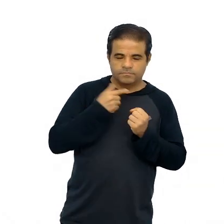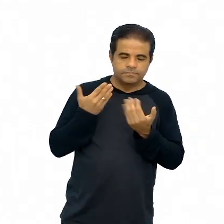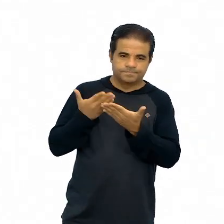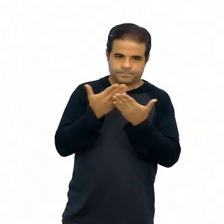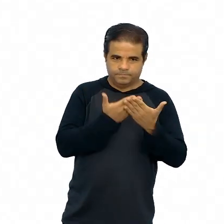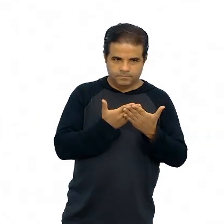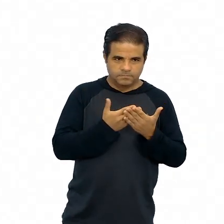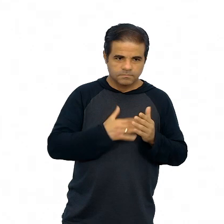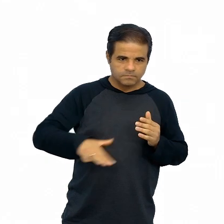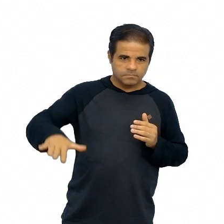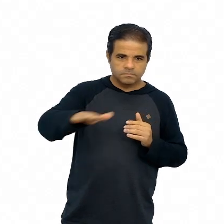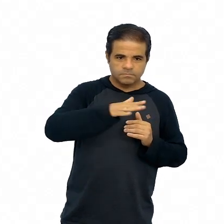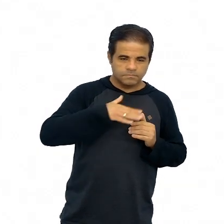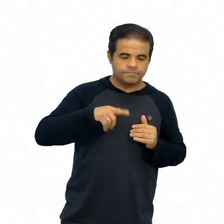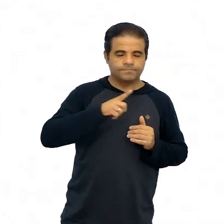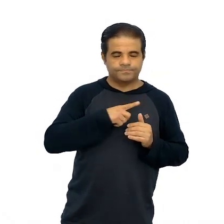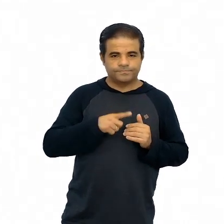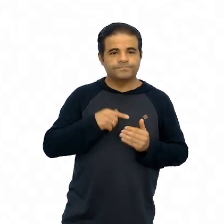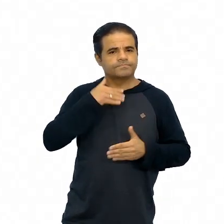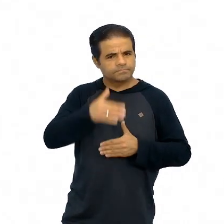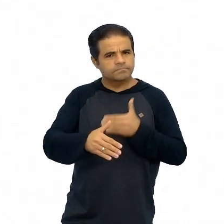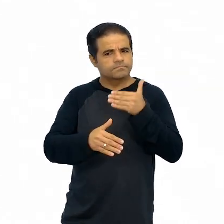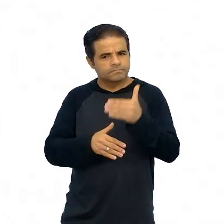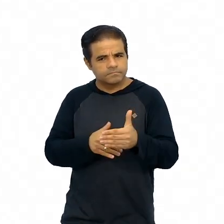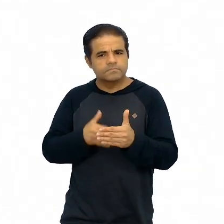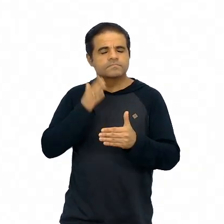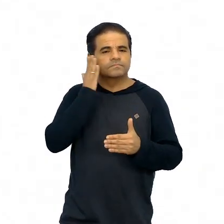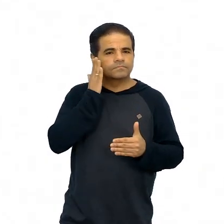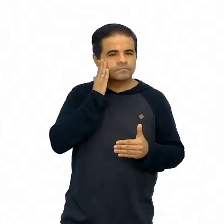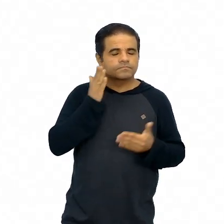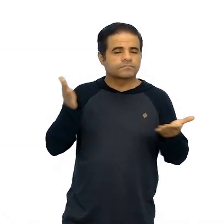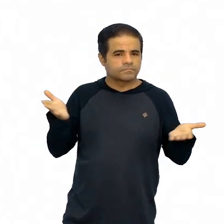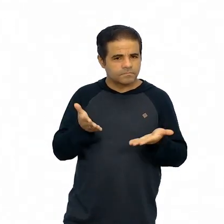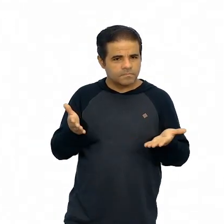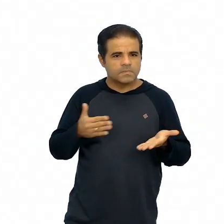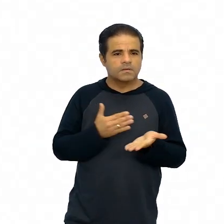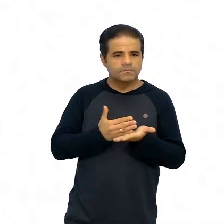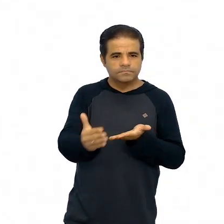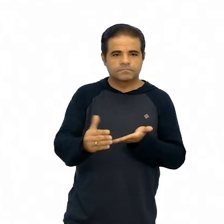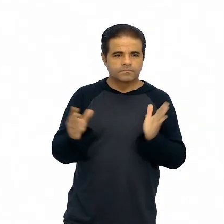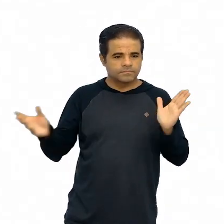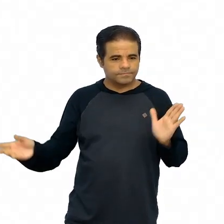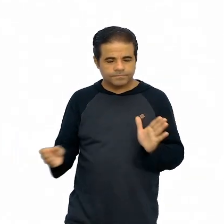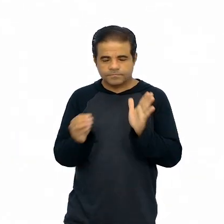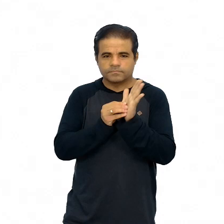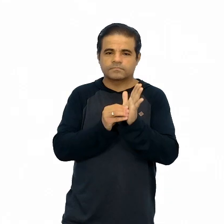estudantes saem, ou deveriam sair, sabendo agora na terceira série do médio.